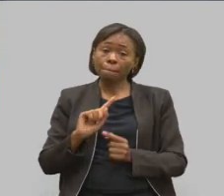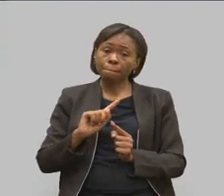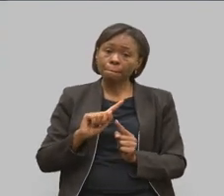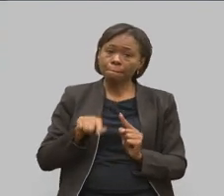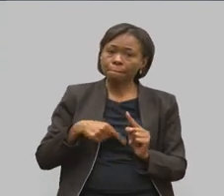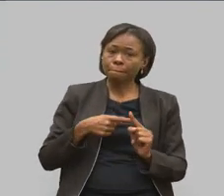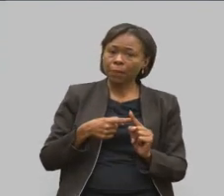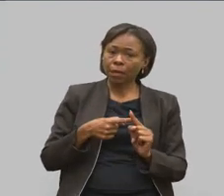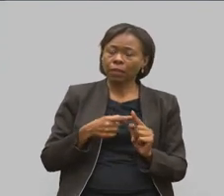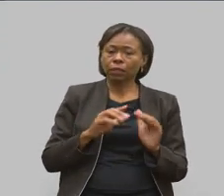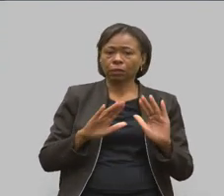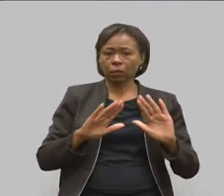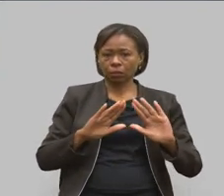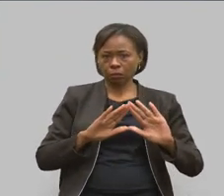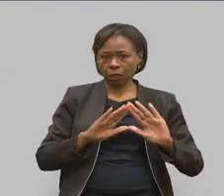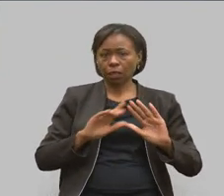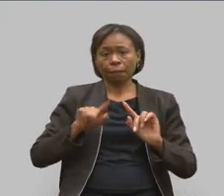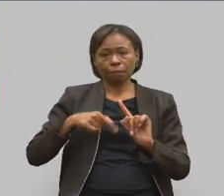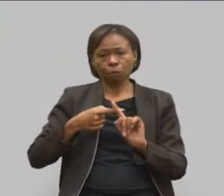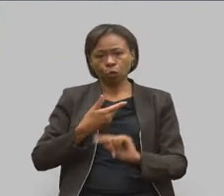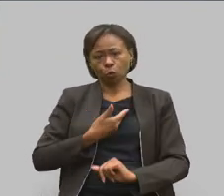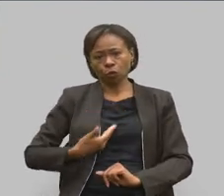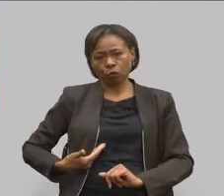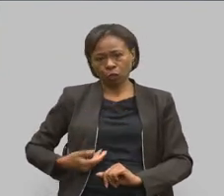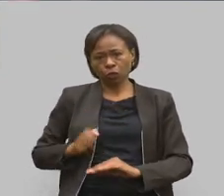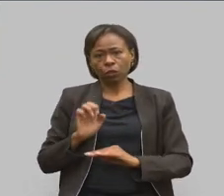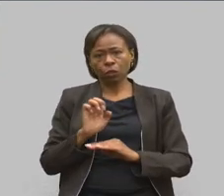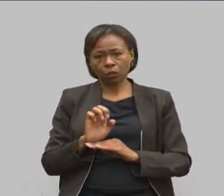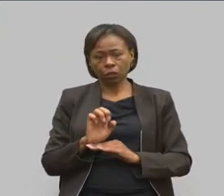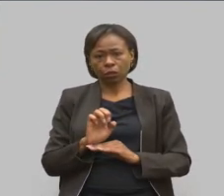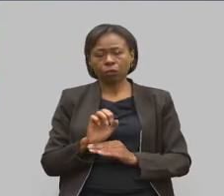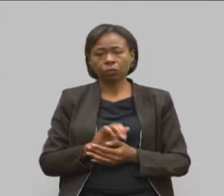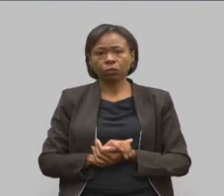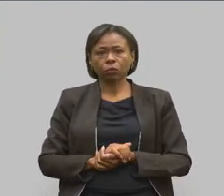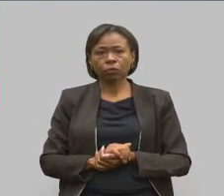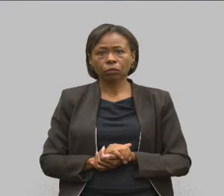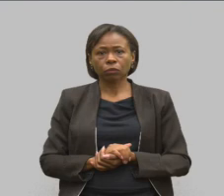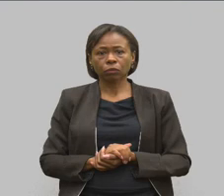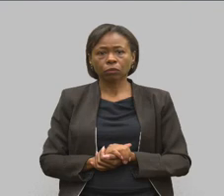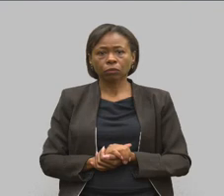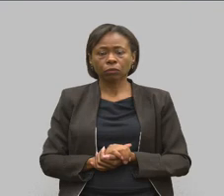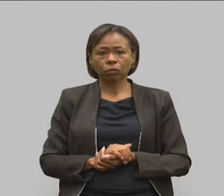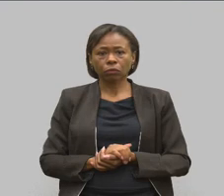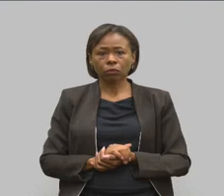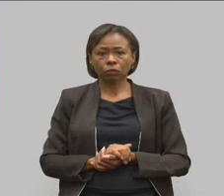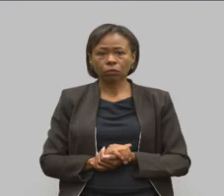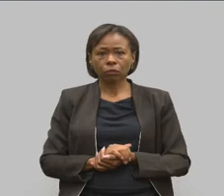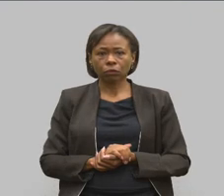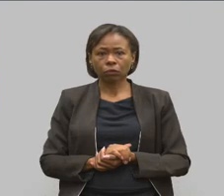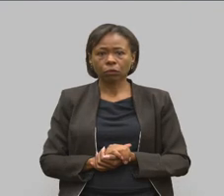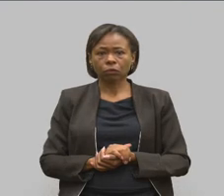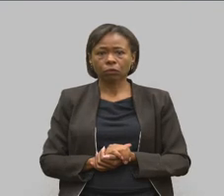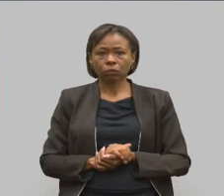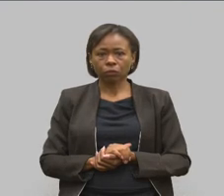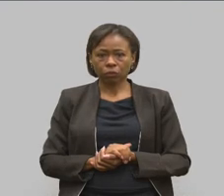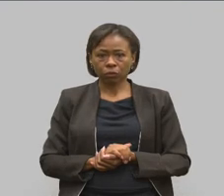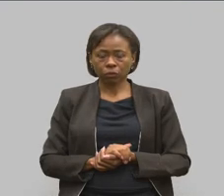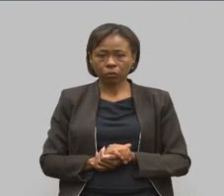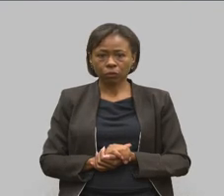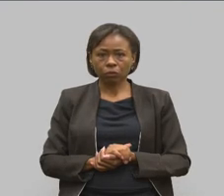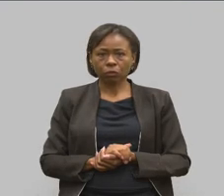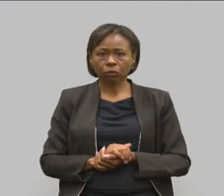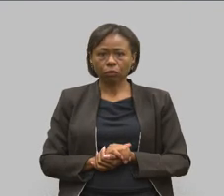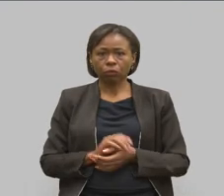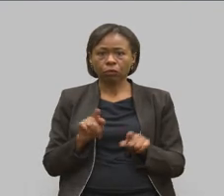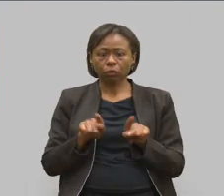a essa casa ao governo do estado além e não foi abordado aqui mas eu faço questão de dizer